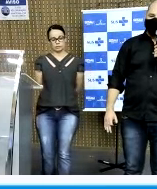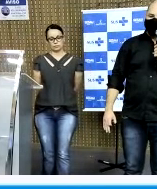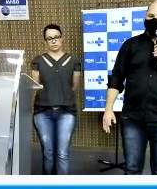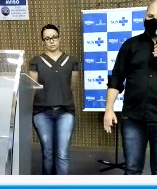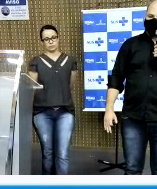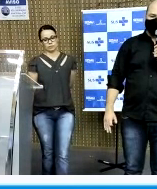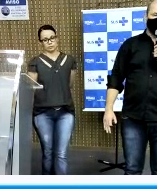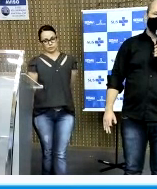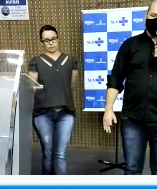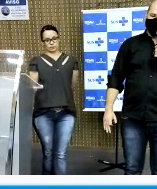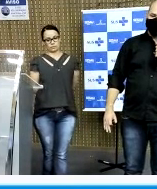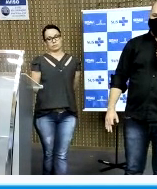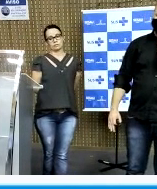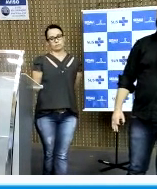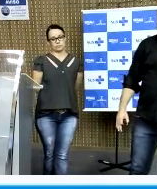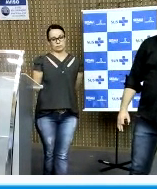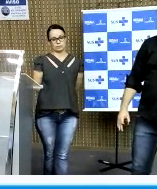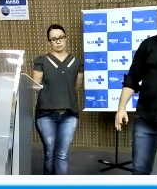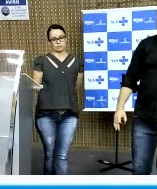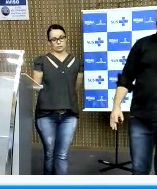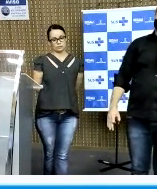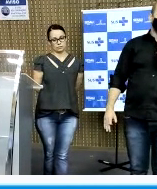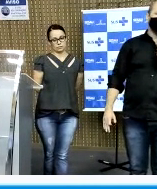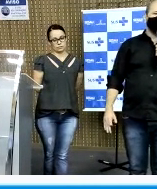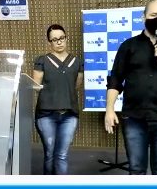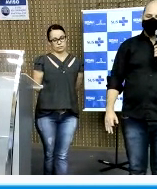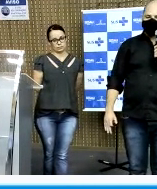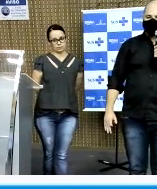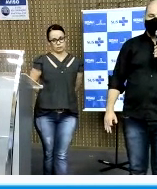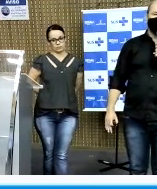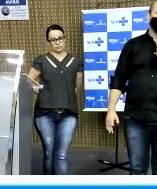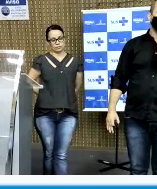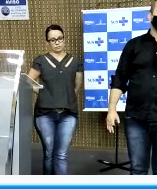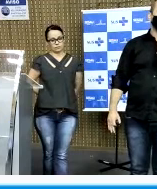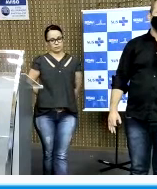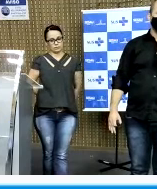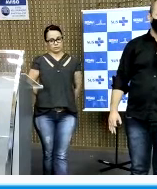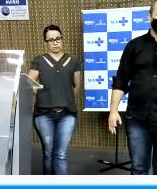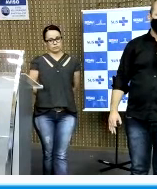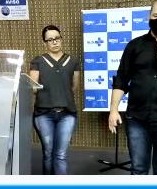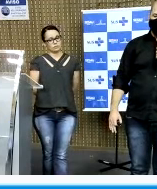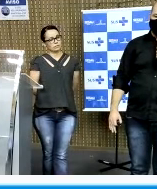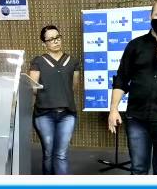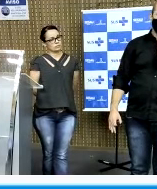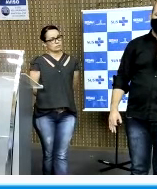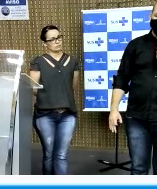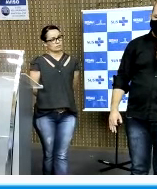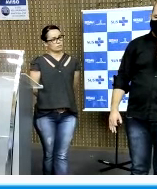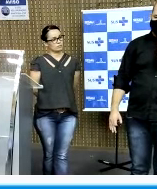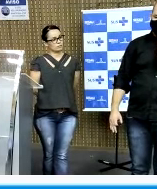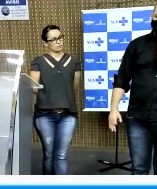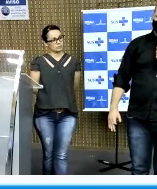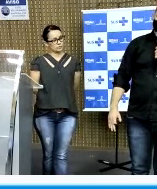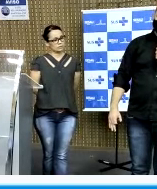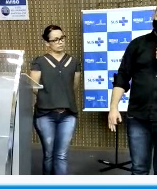tá? Apesar de bater na trave, em 2020, 1.733 beneficiários, 74% deles estão